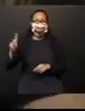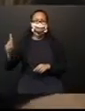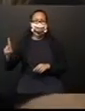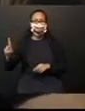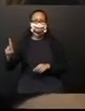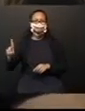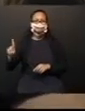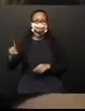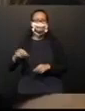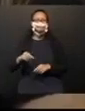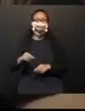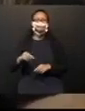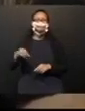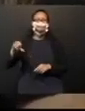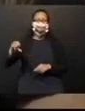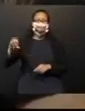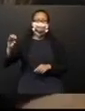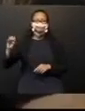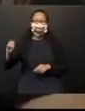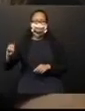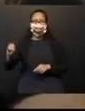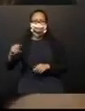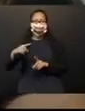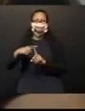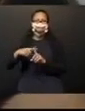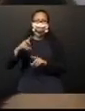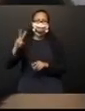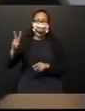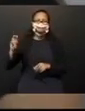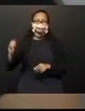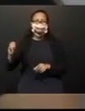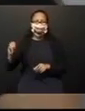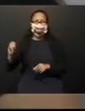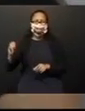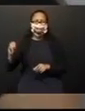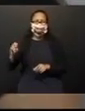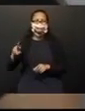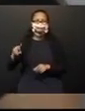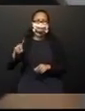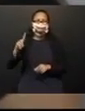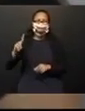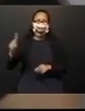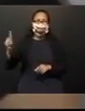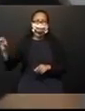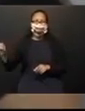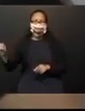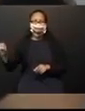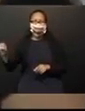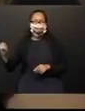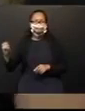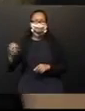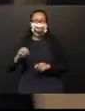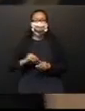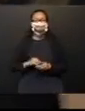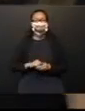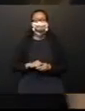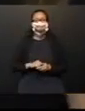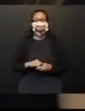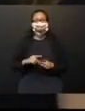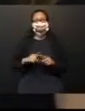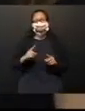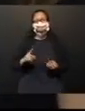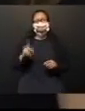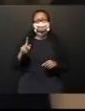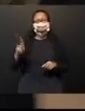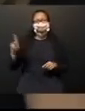90 mais 20, 110. 100 mais nada, 100. Mas,